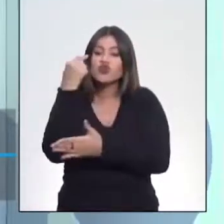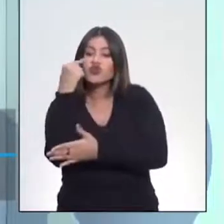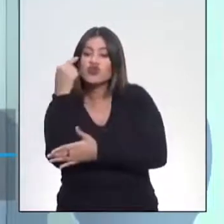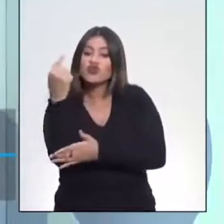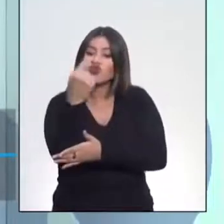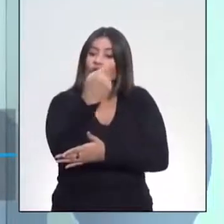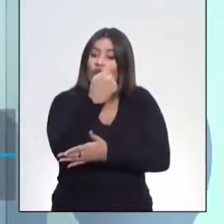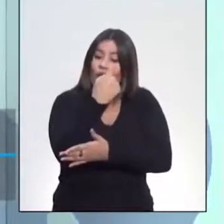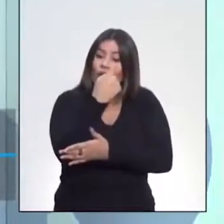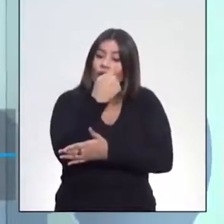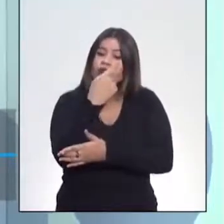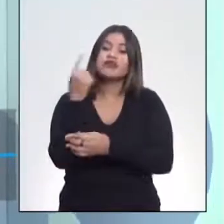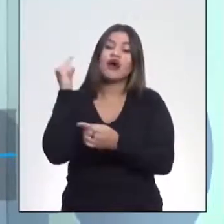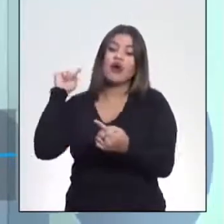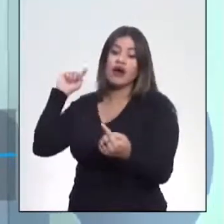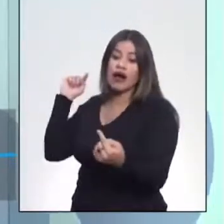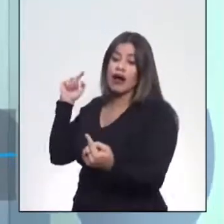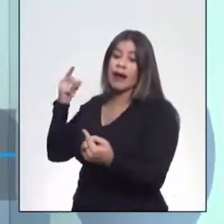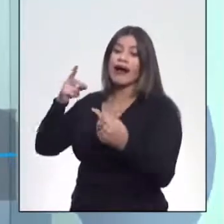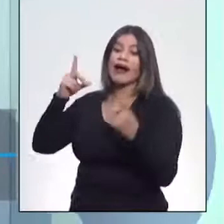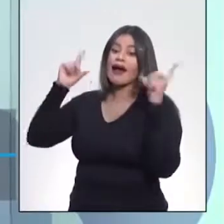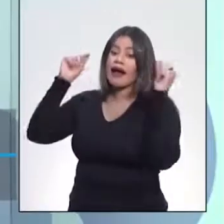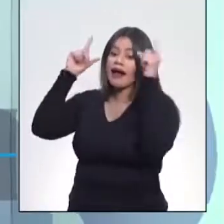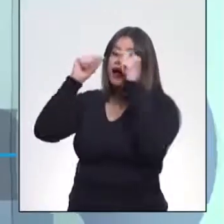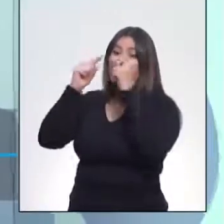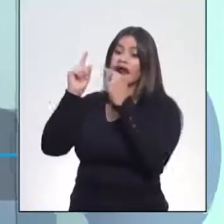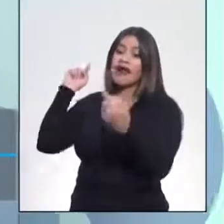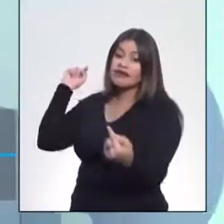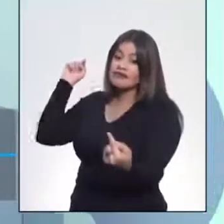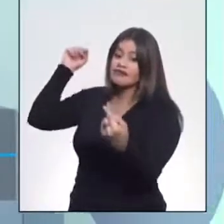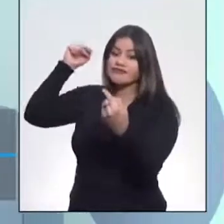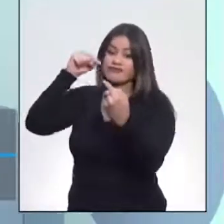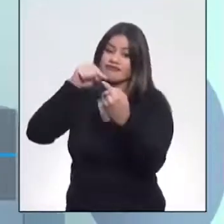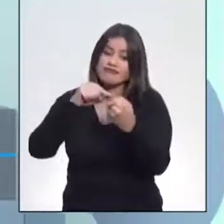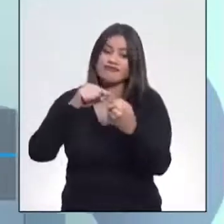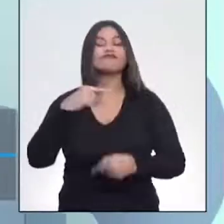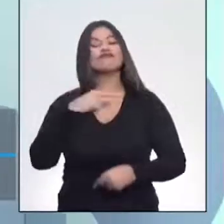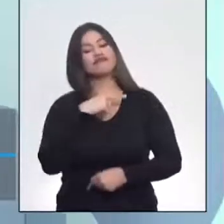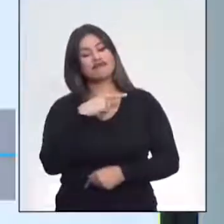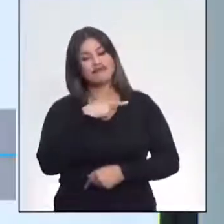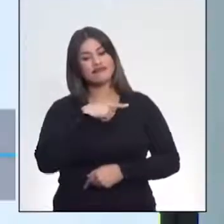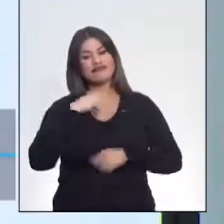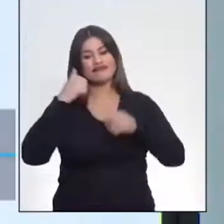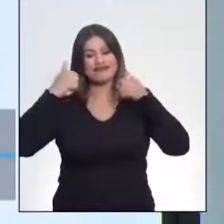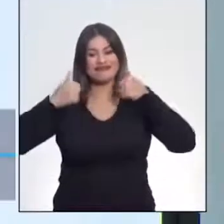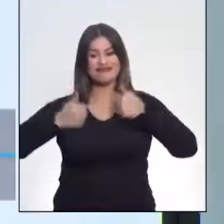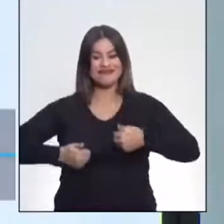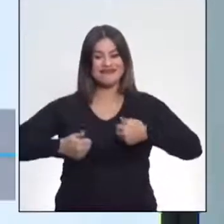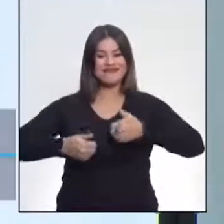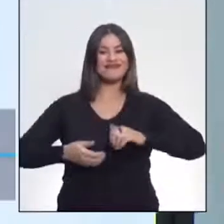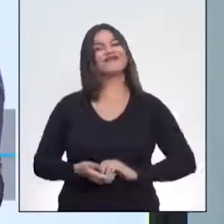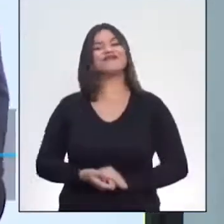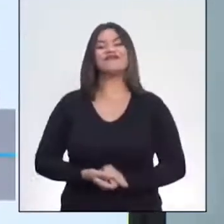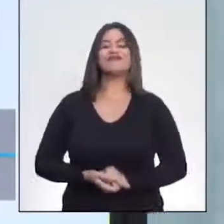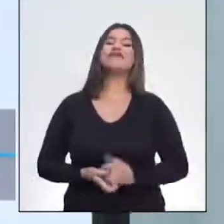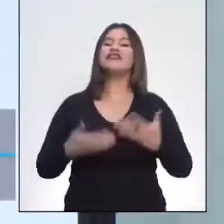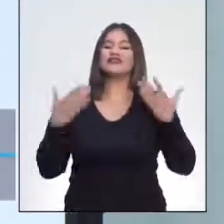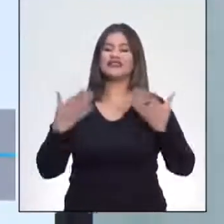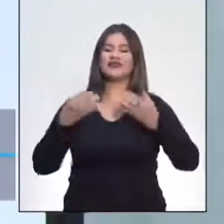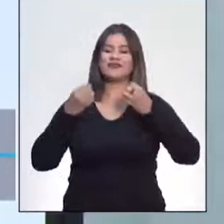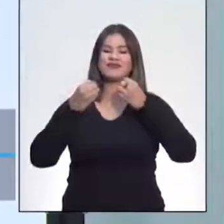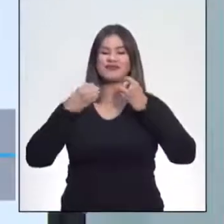a Grécia ainda está no nosso meio perfeito e é isso aí pessoal